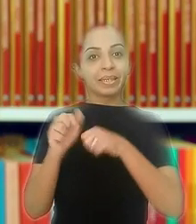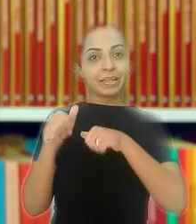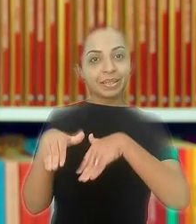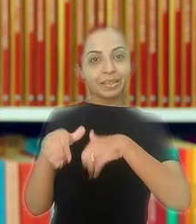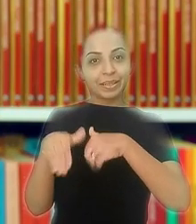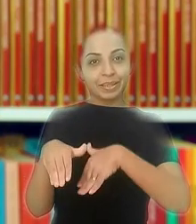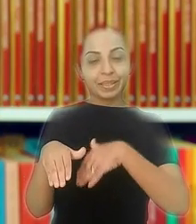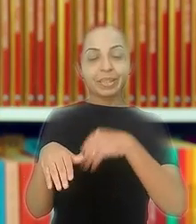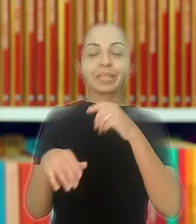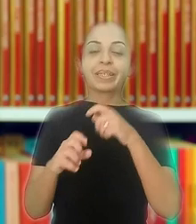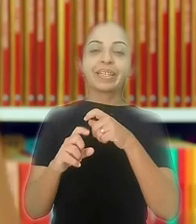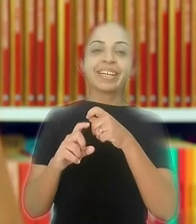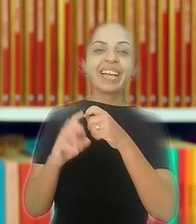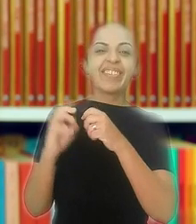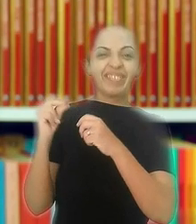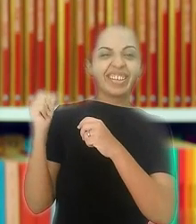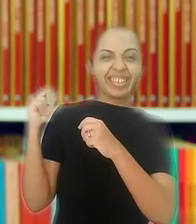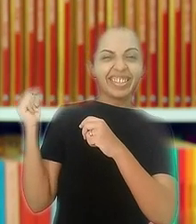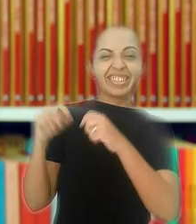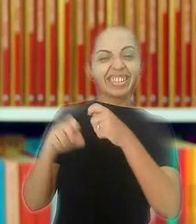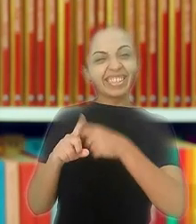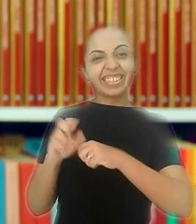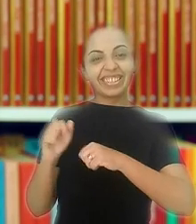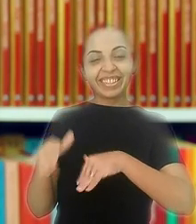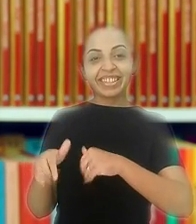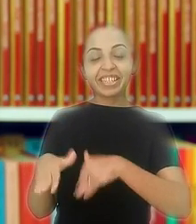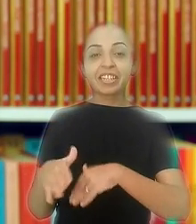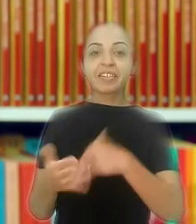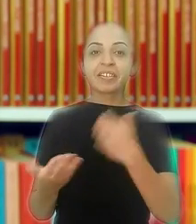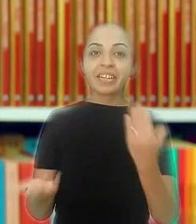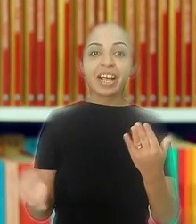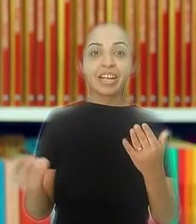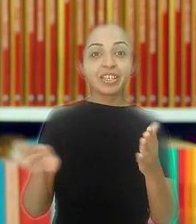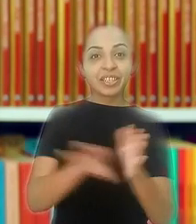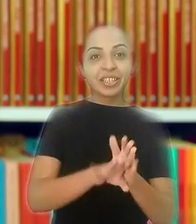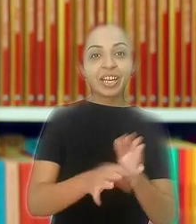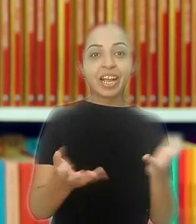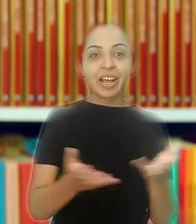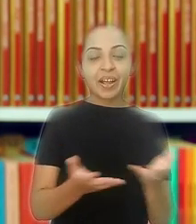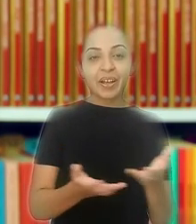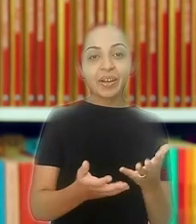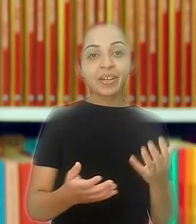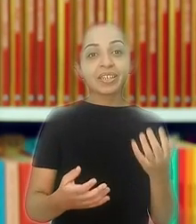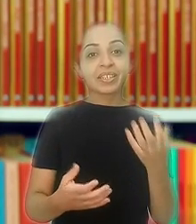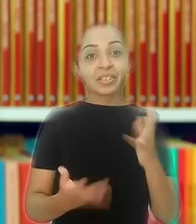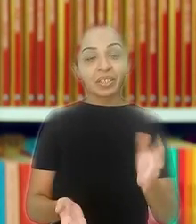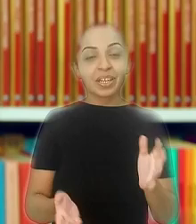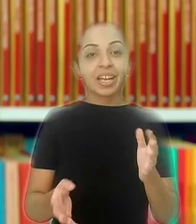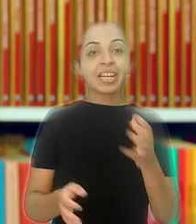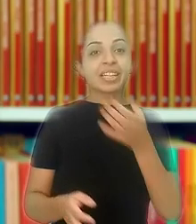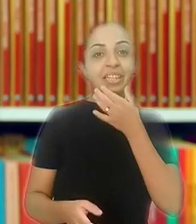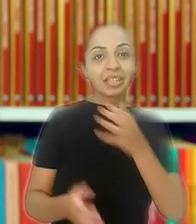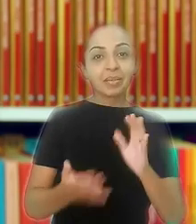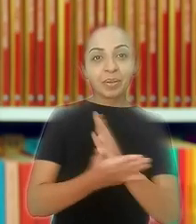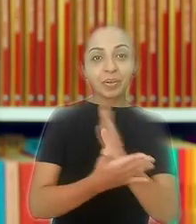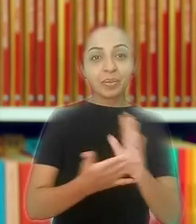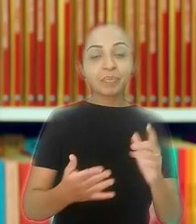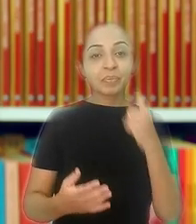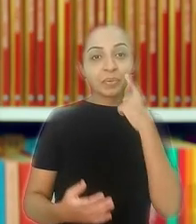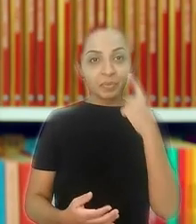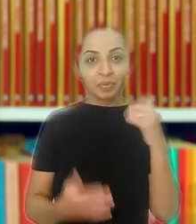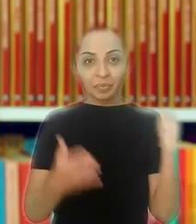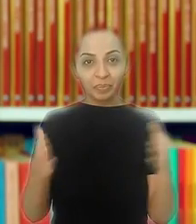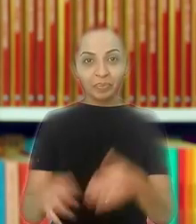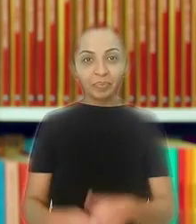em setembro no longínquo Setembro e a gente chegando já aqui nesse mês de com essas leituras Então vamos lá